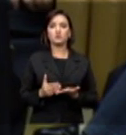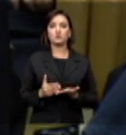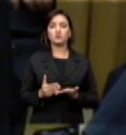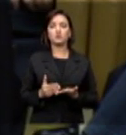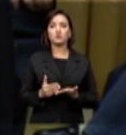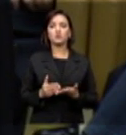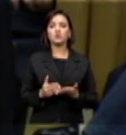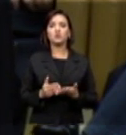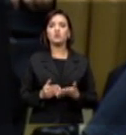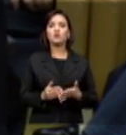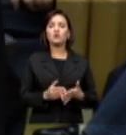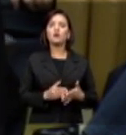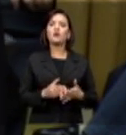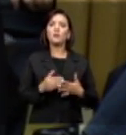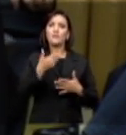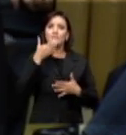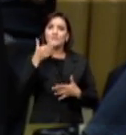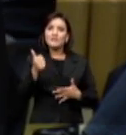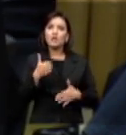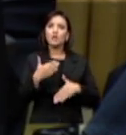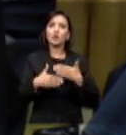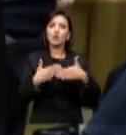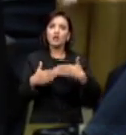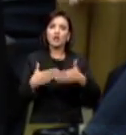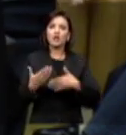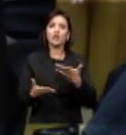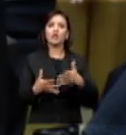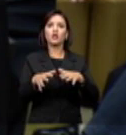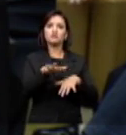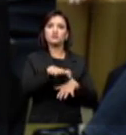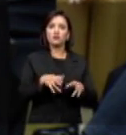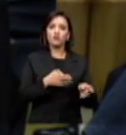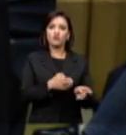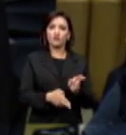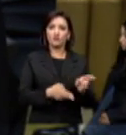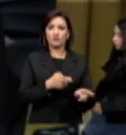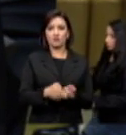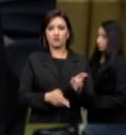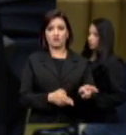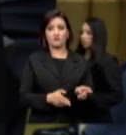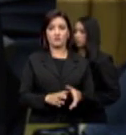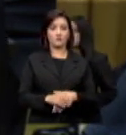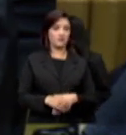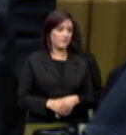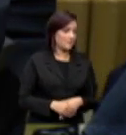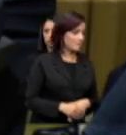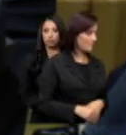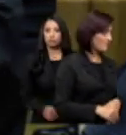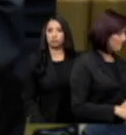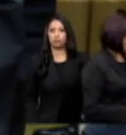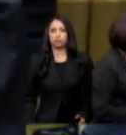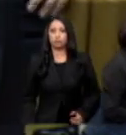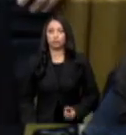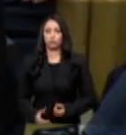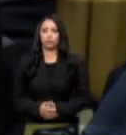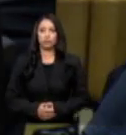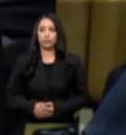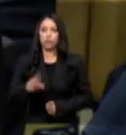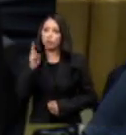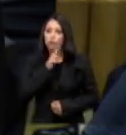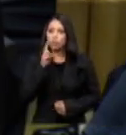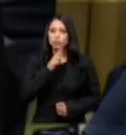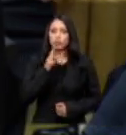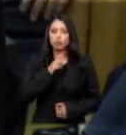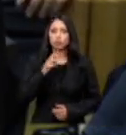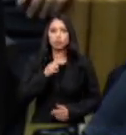um processo de melhoria do setor ferroviário nacional, que todos nós sabemos que é extremamente importante e urgente para o